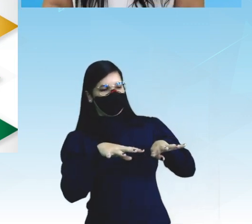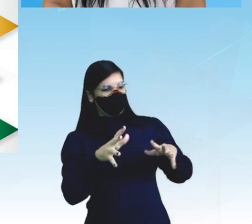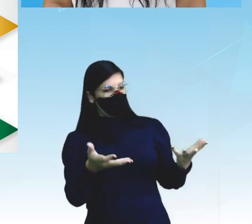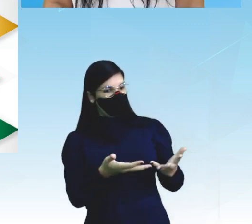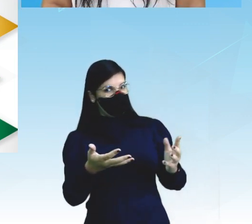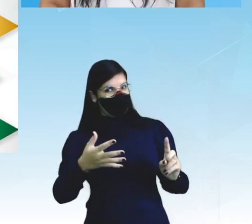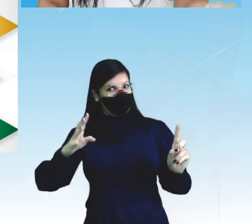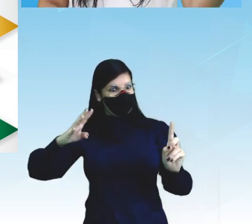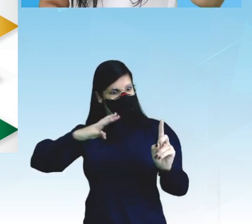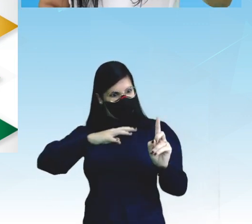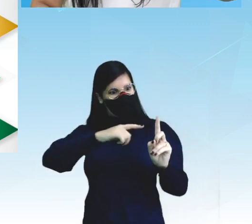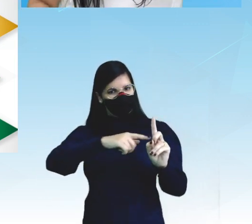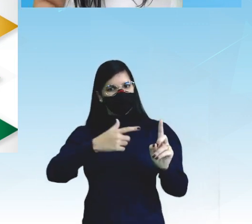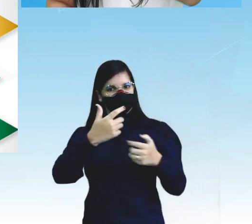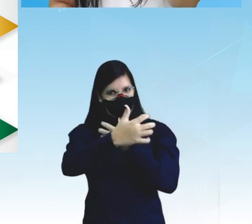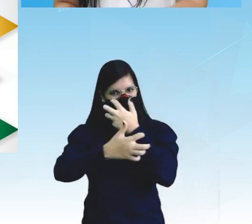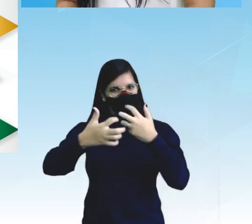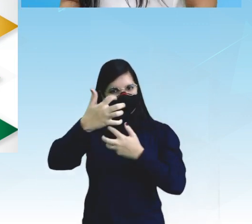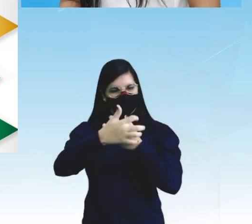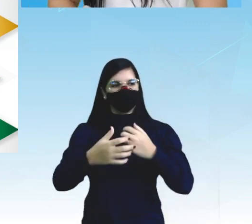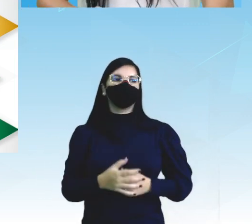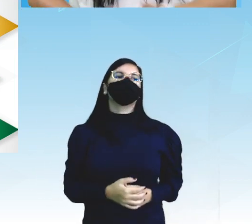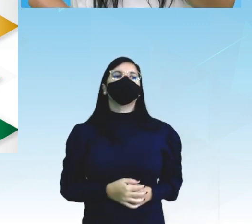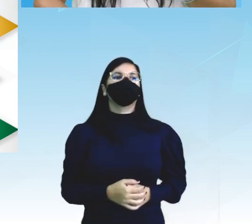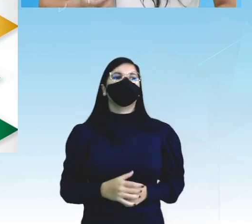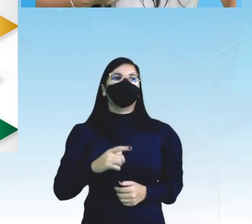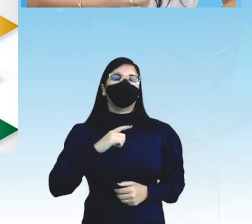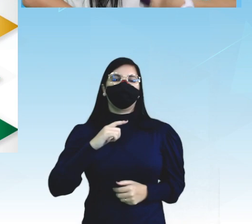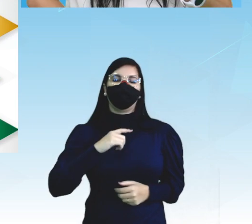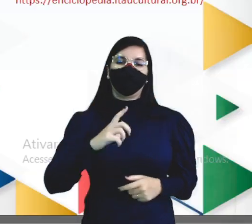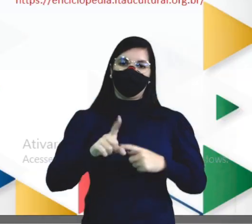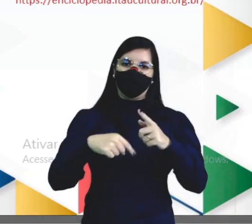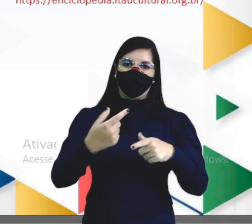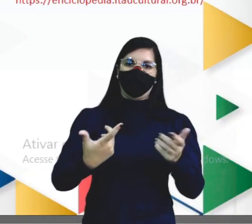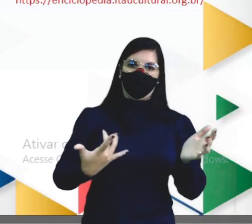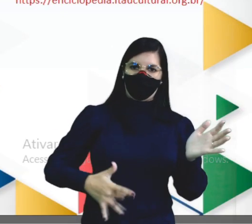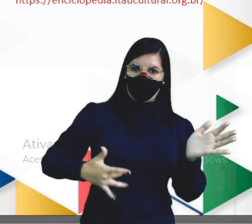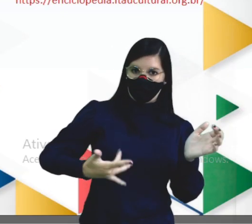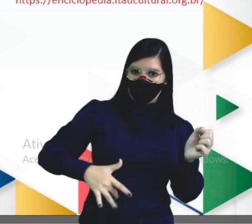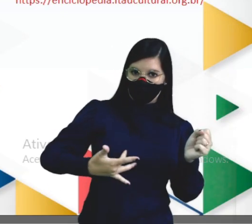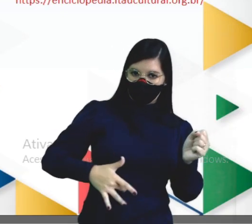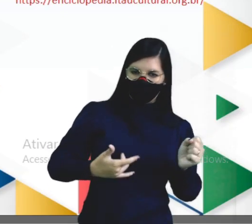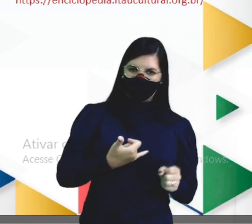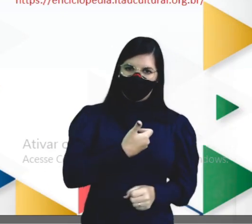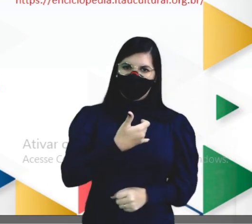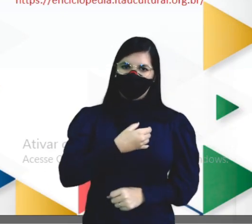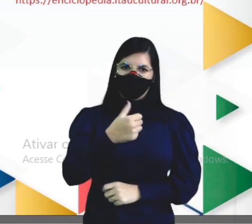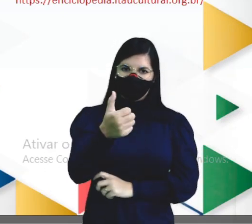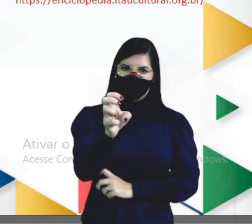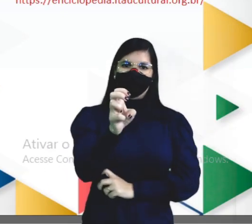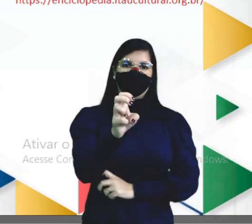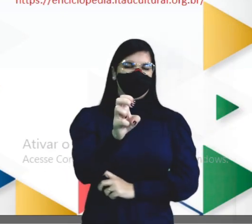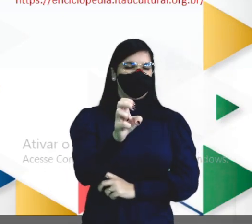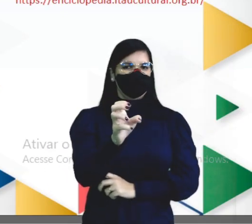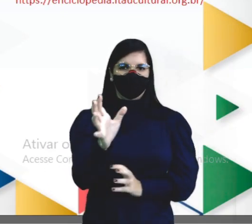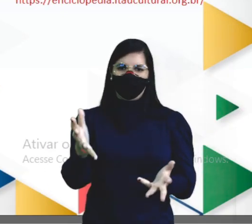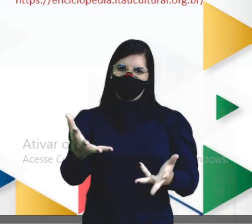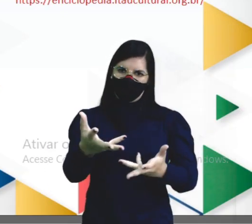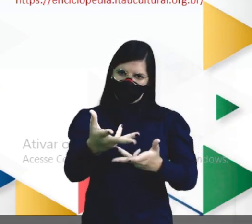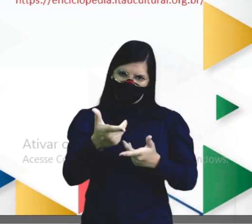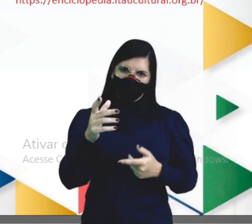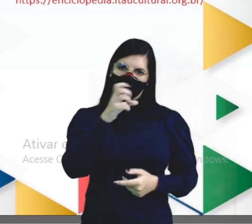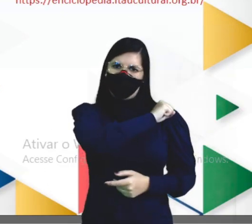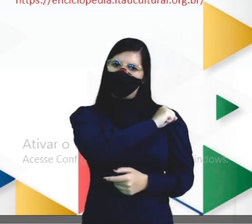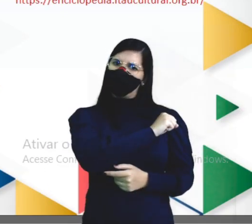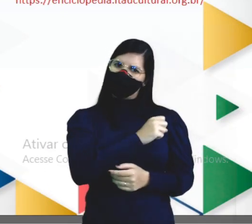Noel tocando. Do bandolim, passou para o violão, né? Aos 15 anos já dominava o instrumento. Então, ele foi muito